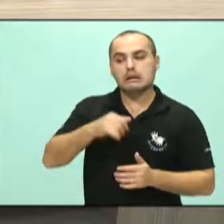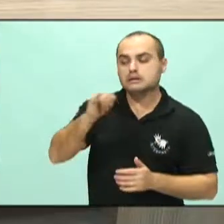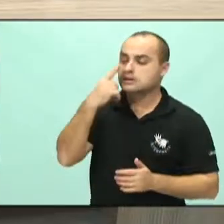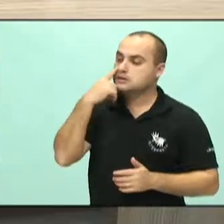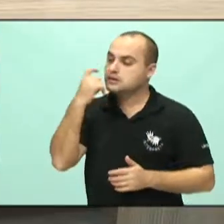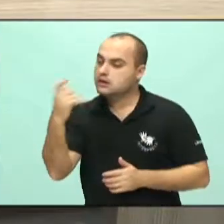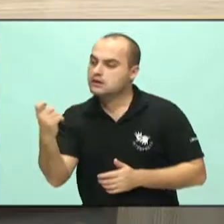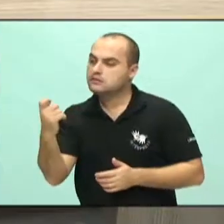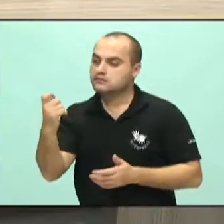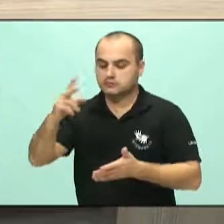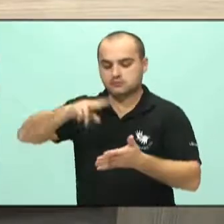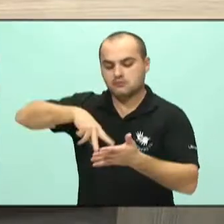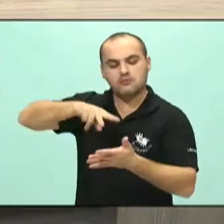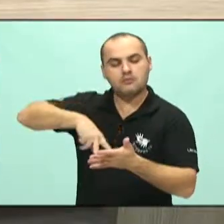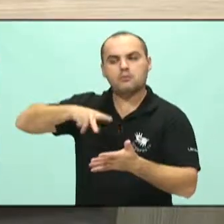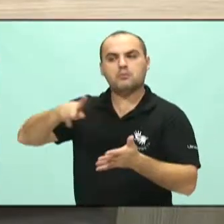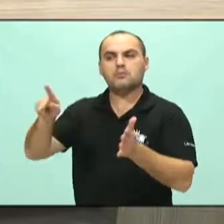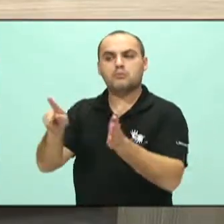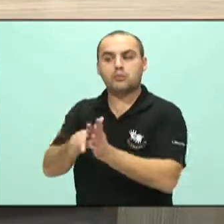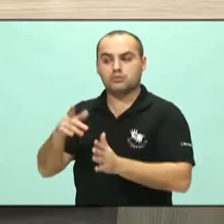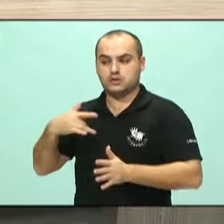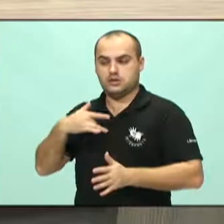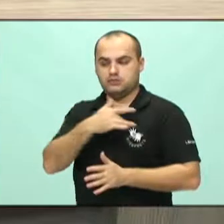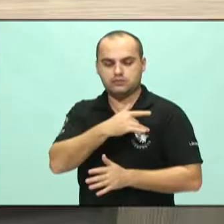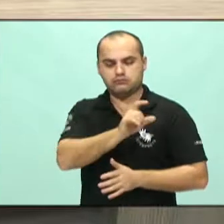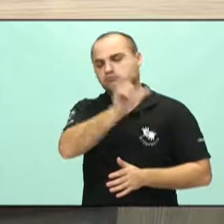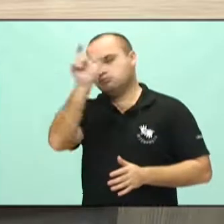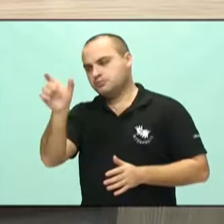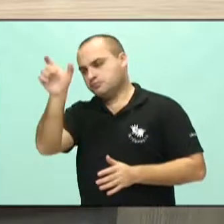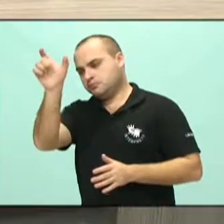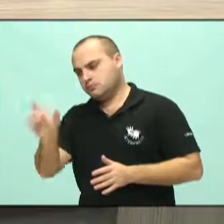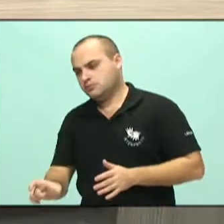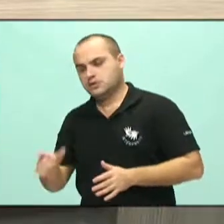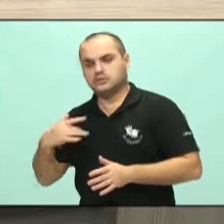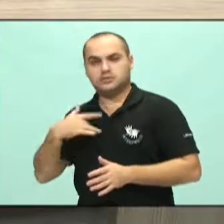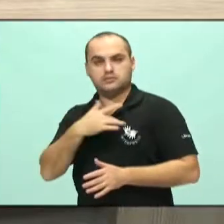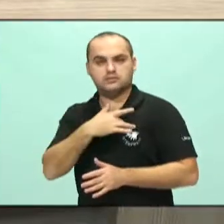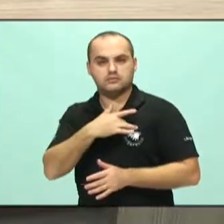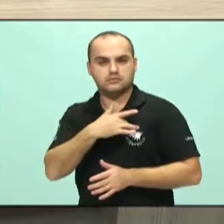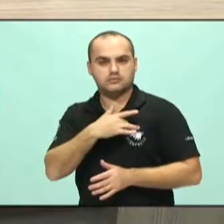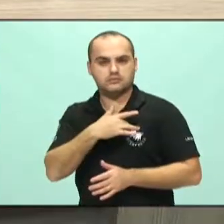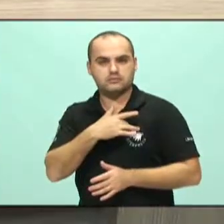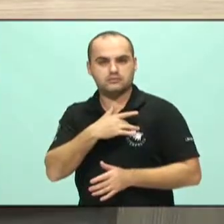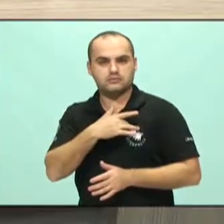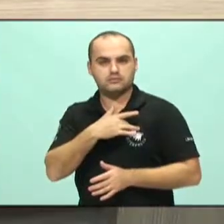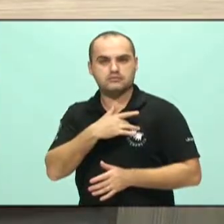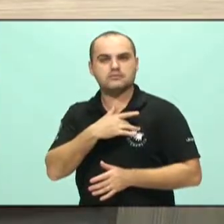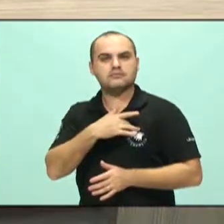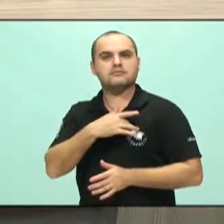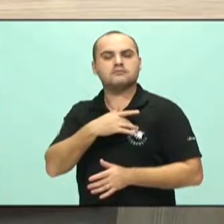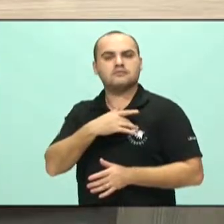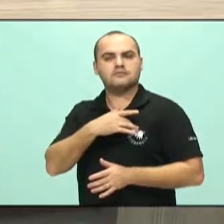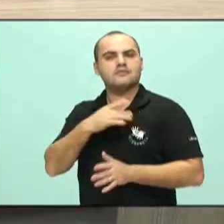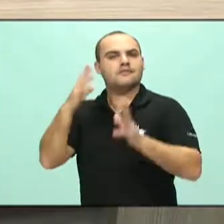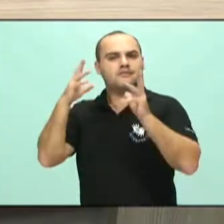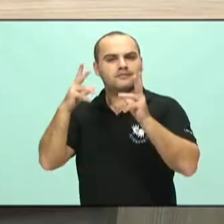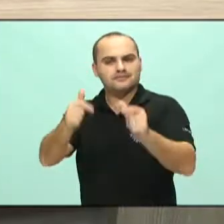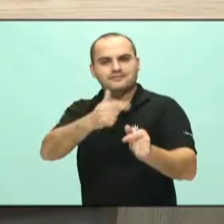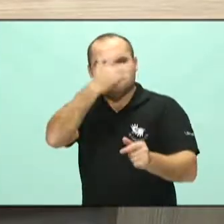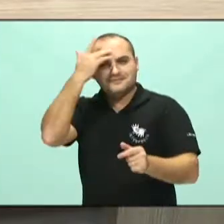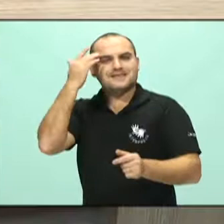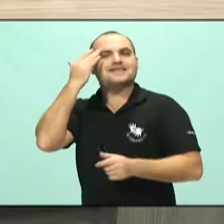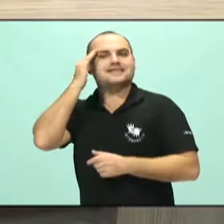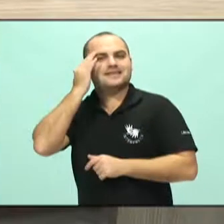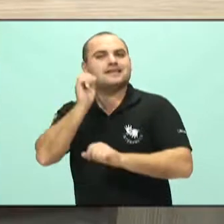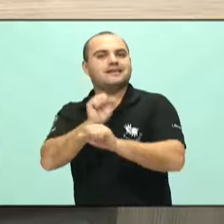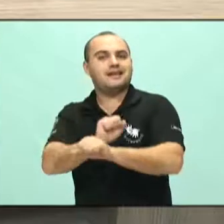ler alguma coisa sobre saúde, ele pode ler o capítulo da saúde, que nada impede a compreensão do capítulo